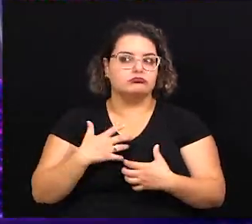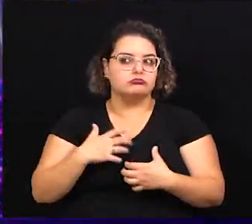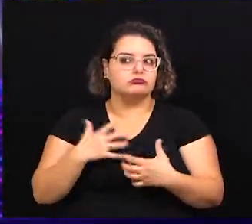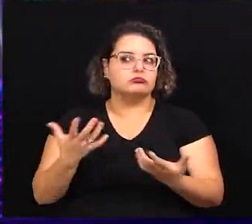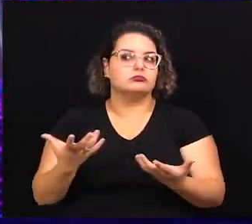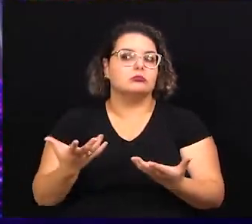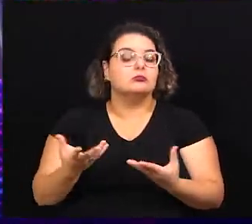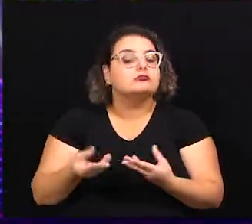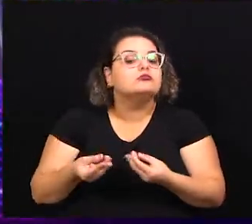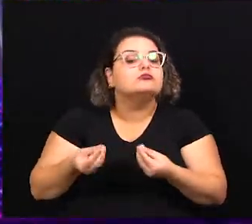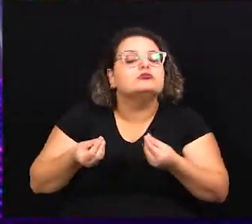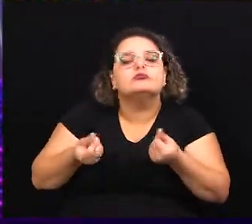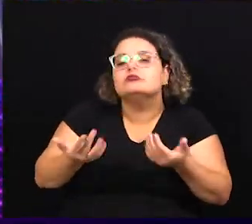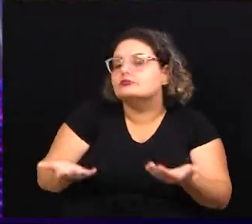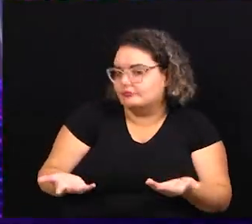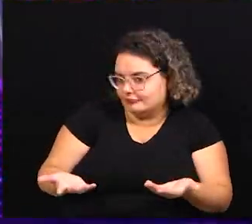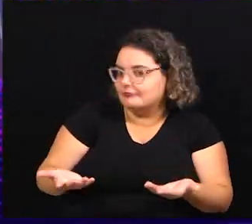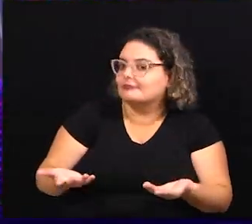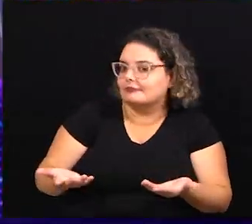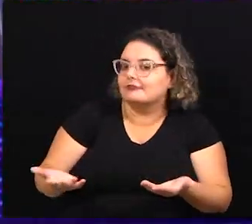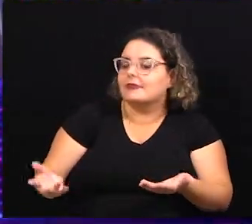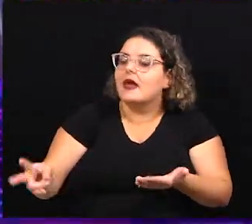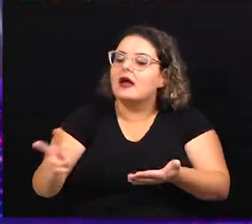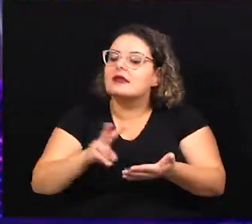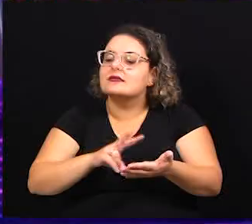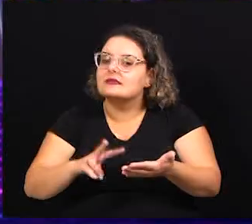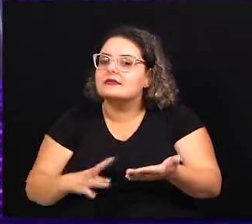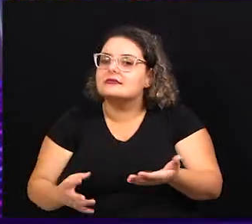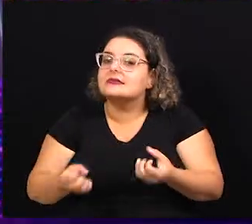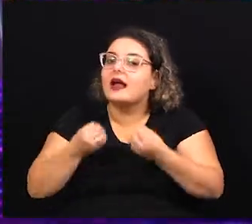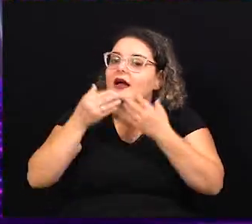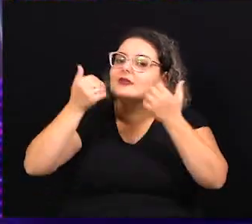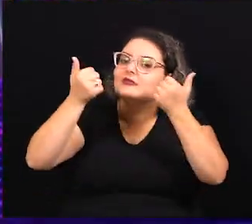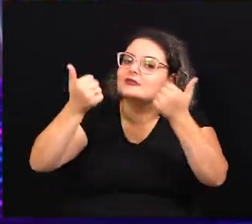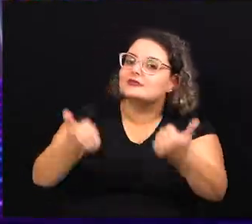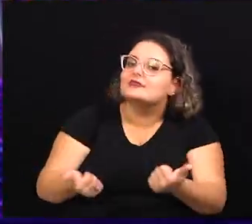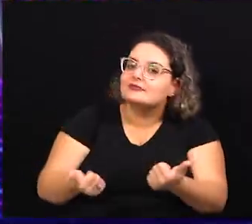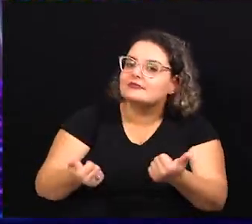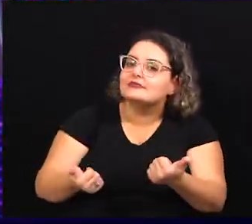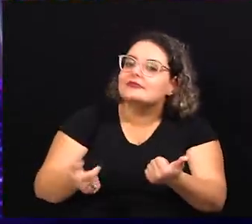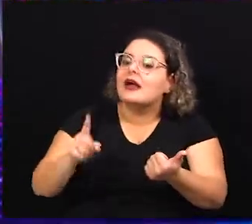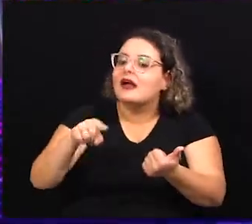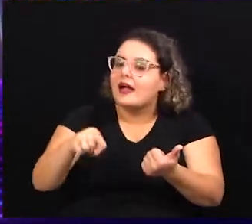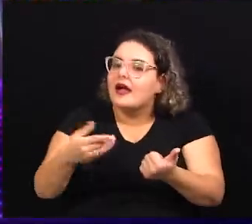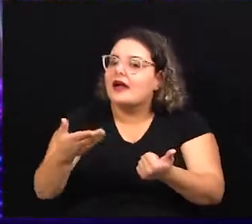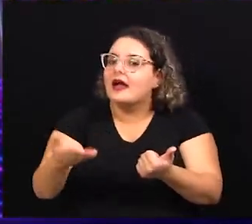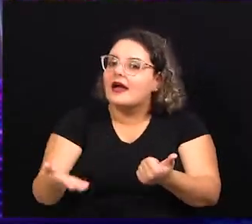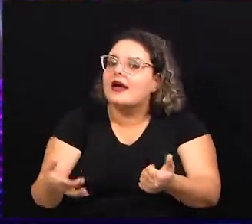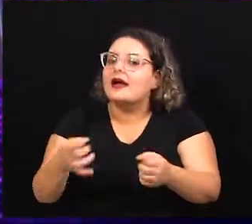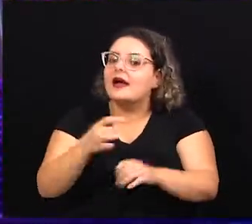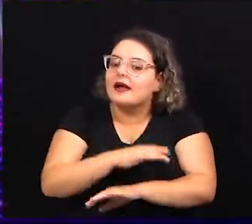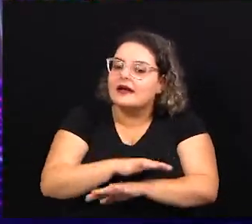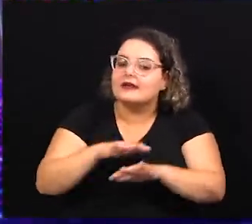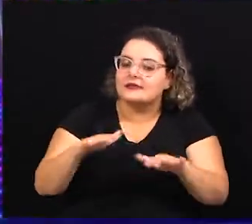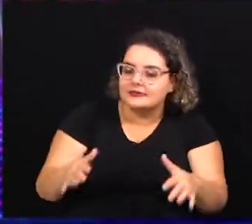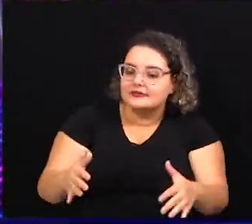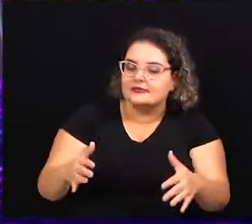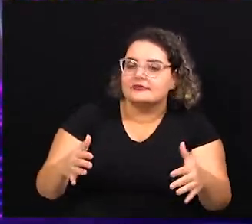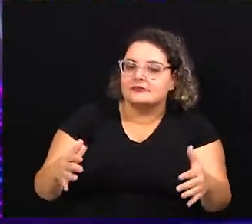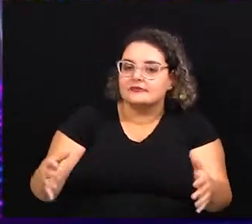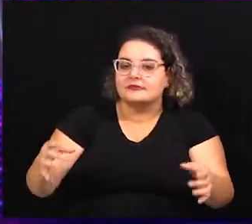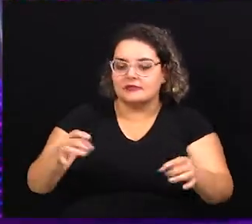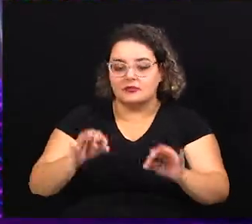dar uma acariciada no leitor, falar, olha, tá tudo bem, tá bom, é assim mesmo que a